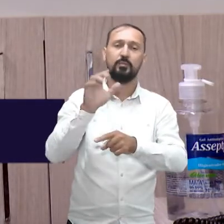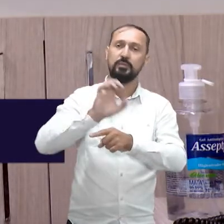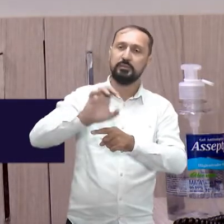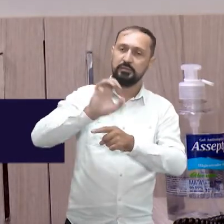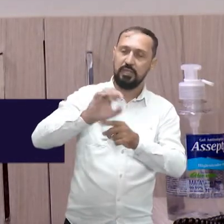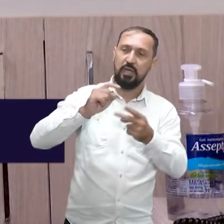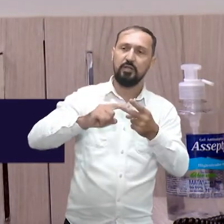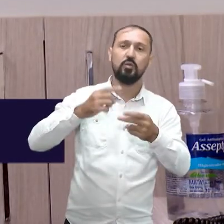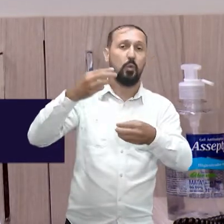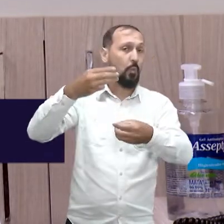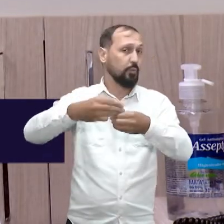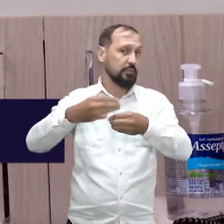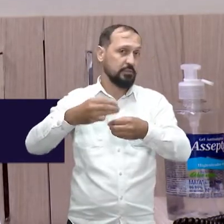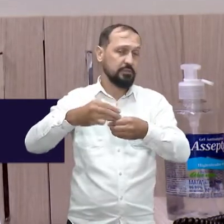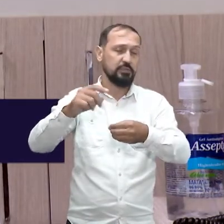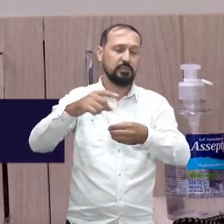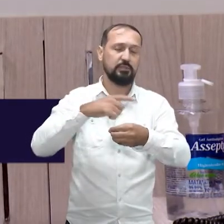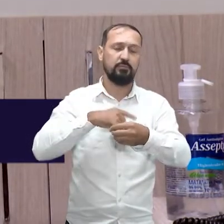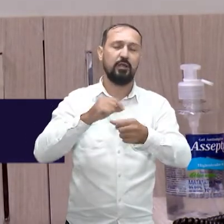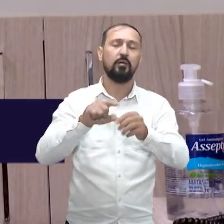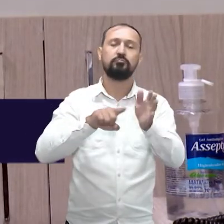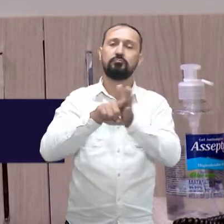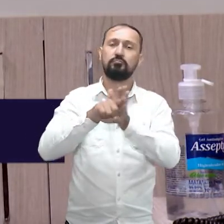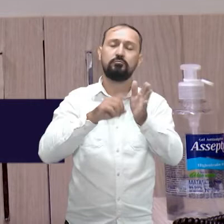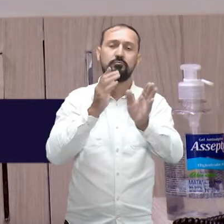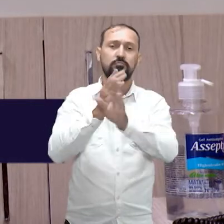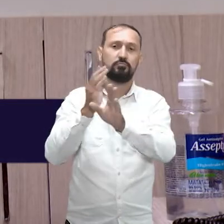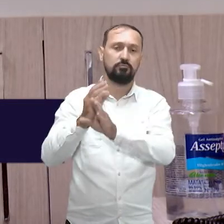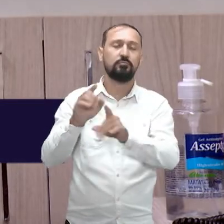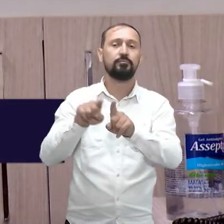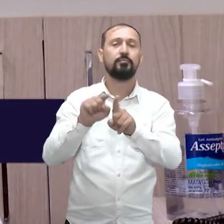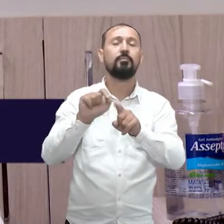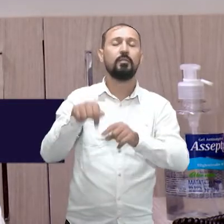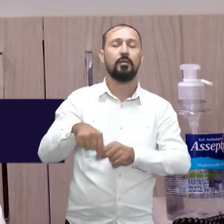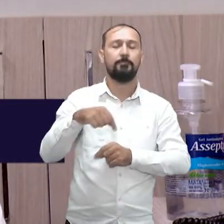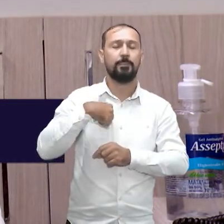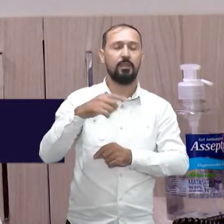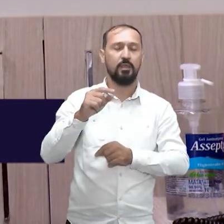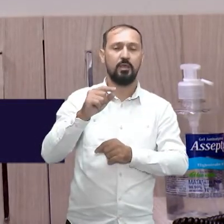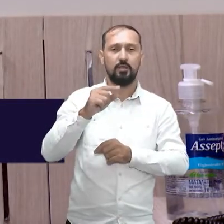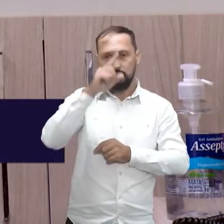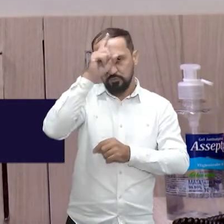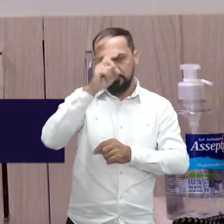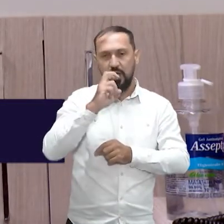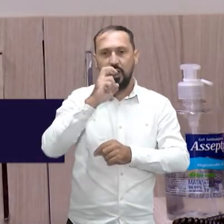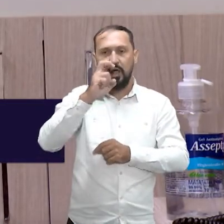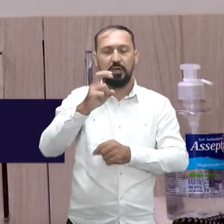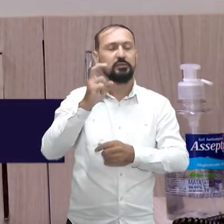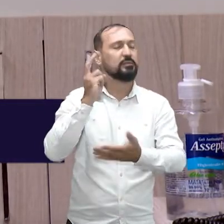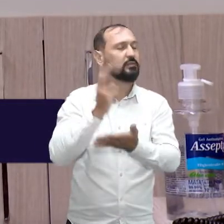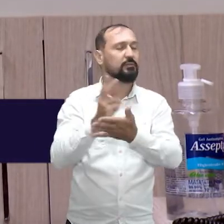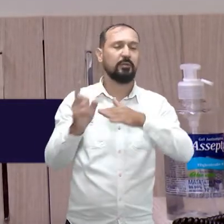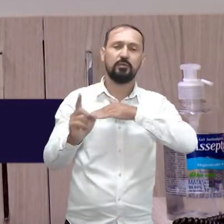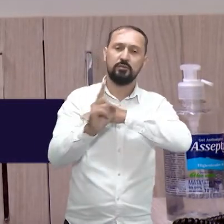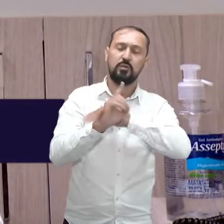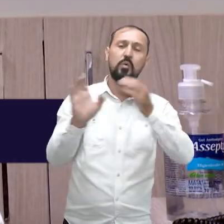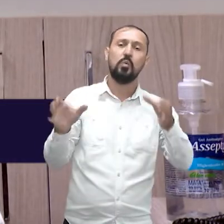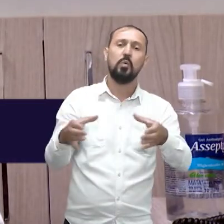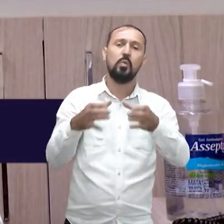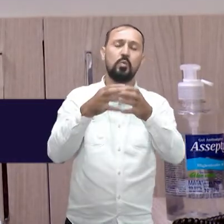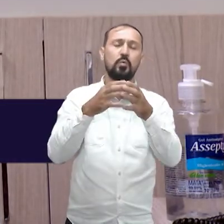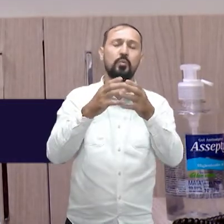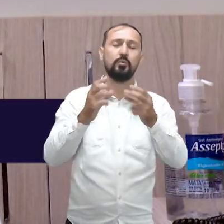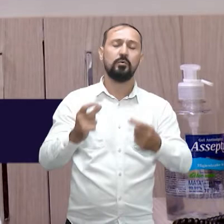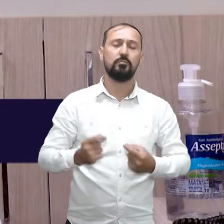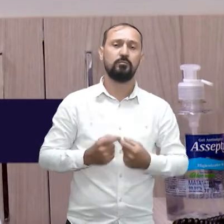vagas, norteado pelo Estado e pelo município no qual estávamos fazendo atendimento. E na Santa Casa de Campo Grande a gente recebe o